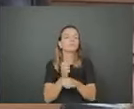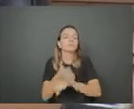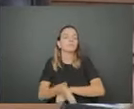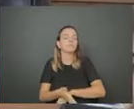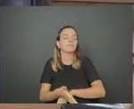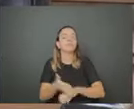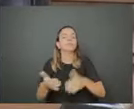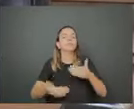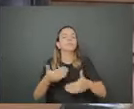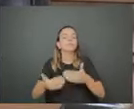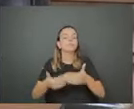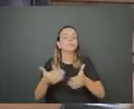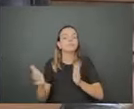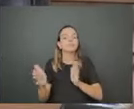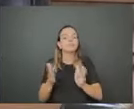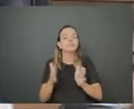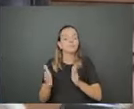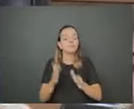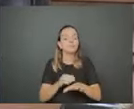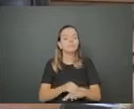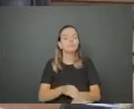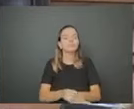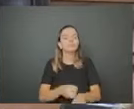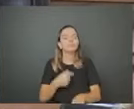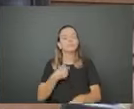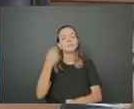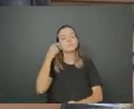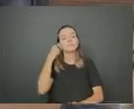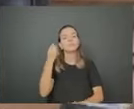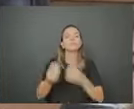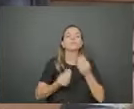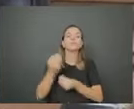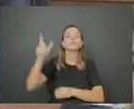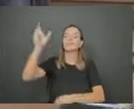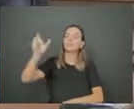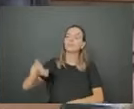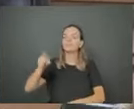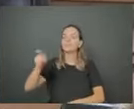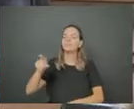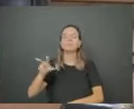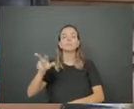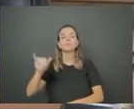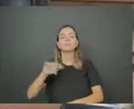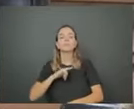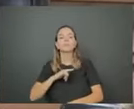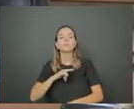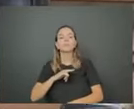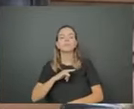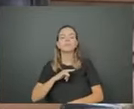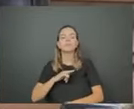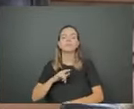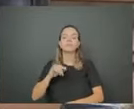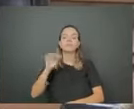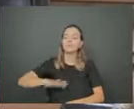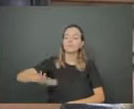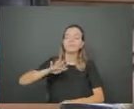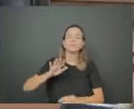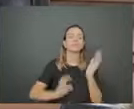como esse policial, né, esse militar vai enfrentar o outro lado, que é uma parte mais burocrática da